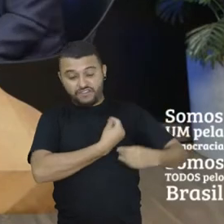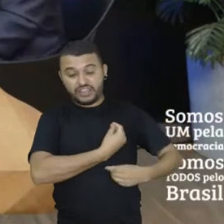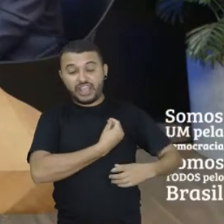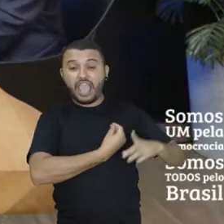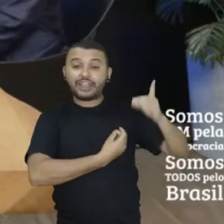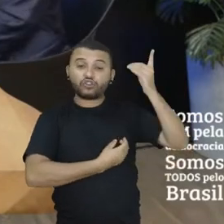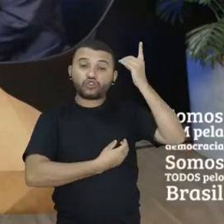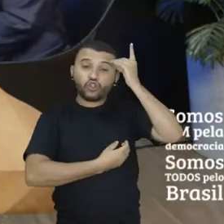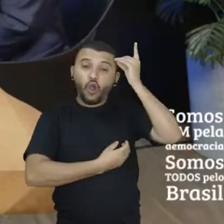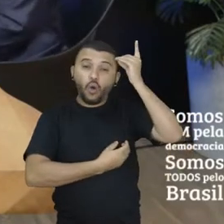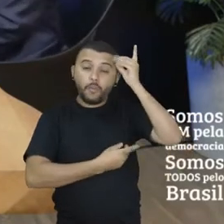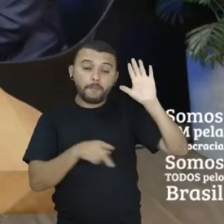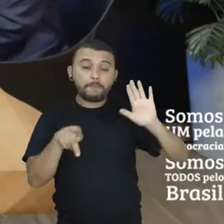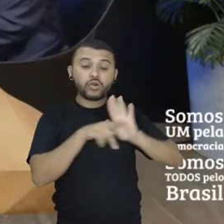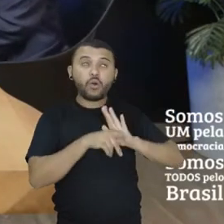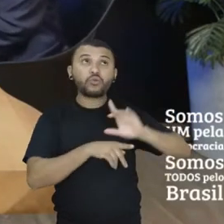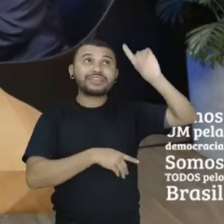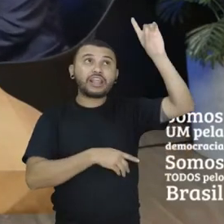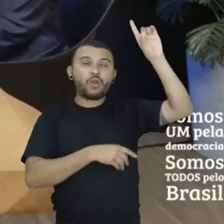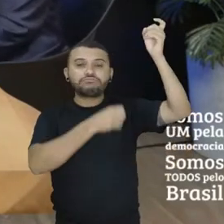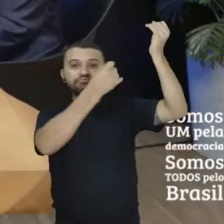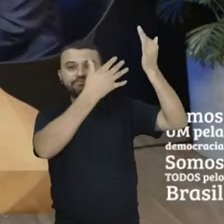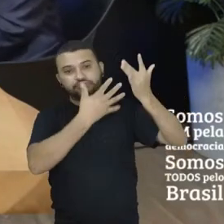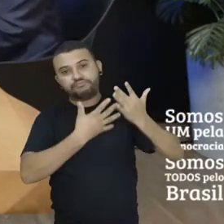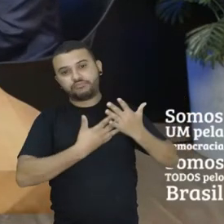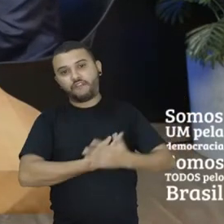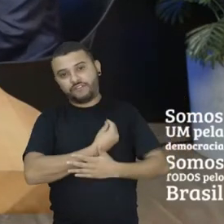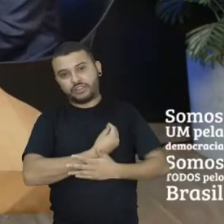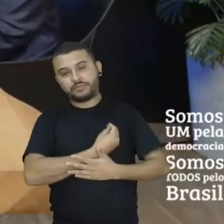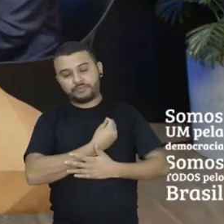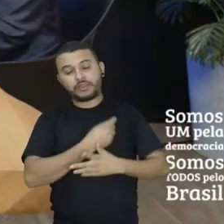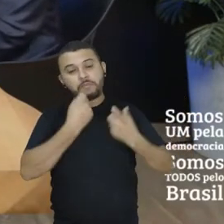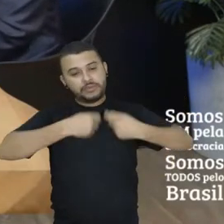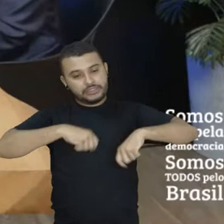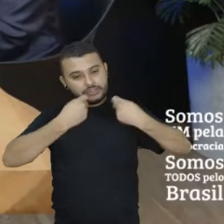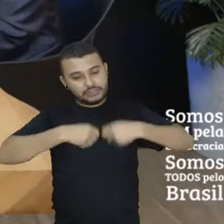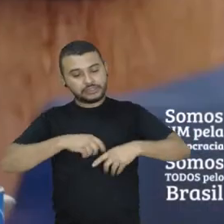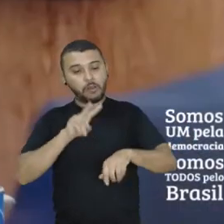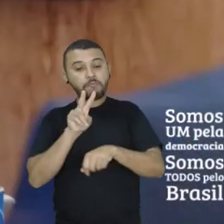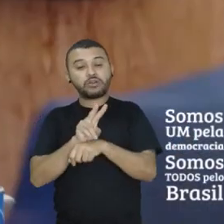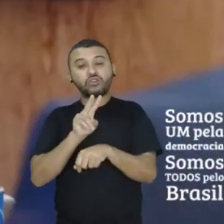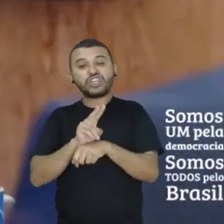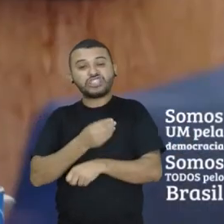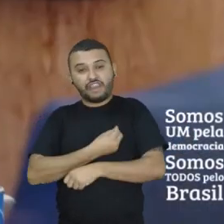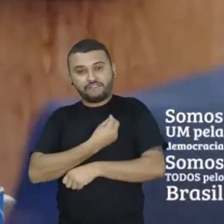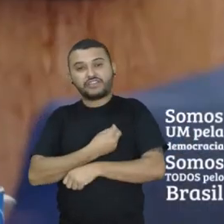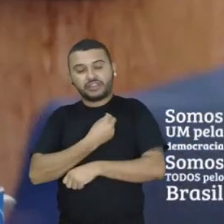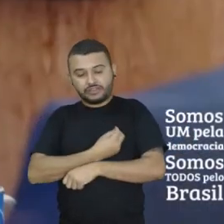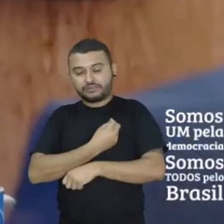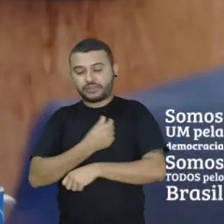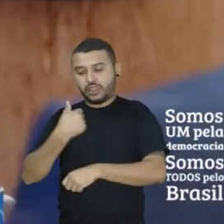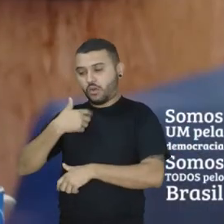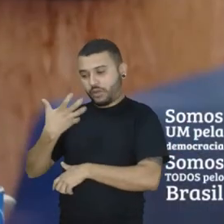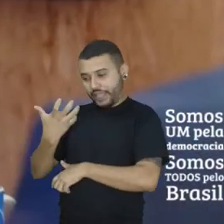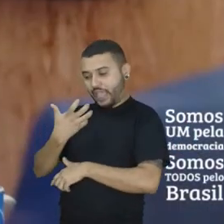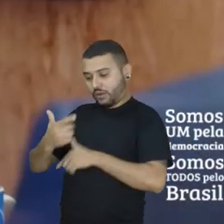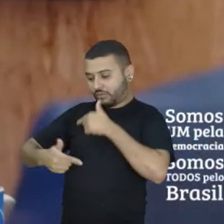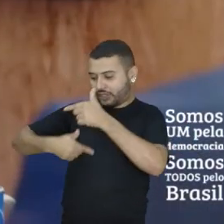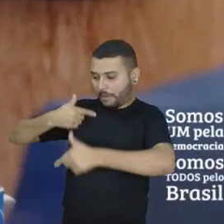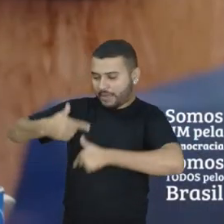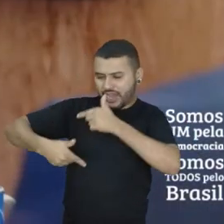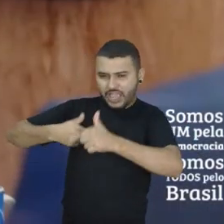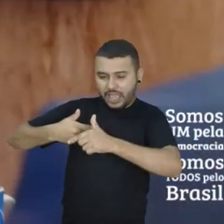a vida, e preservá-la. Aliás, eu pretendo trabalhar muito para fortalecer o